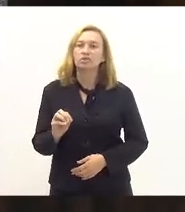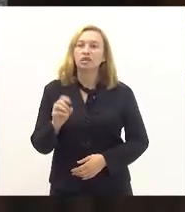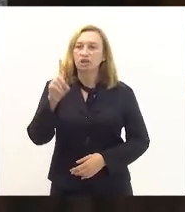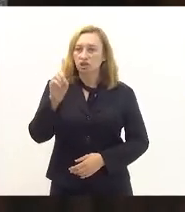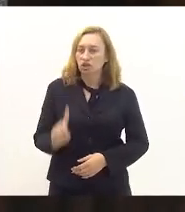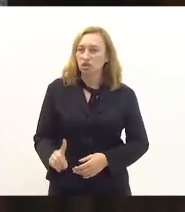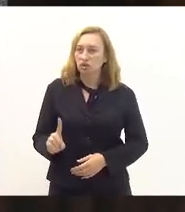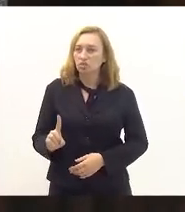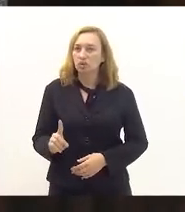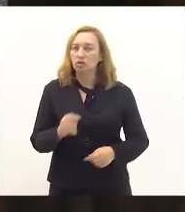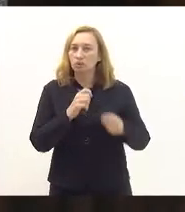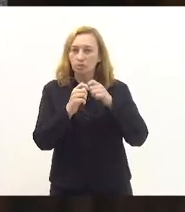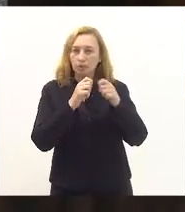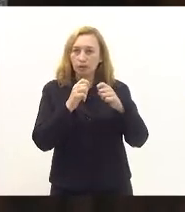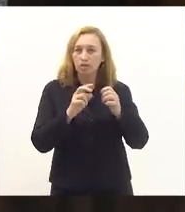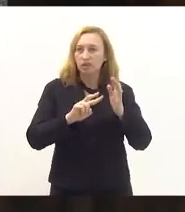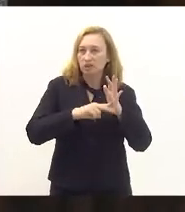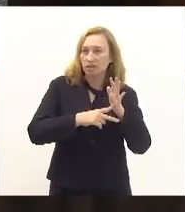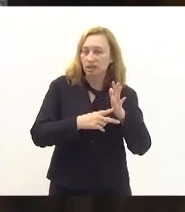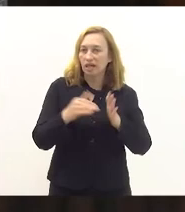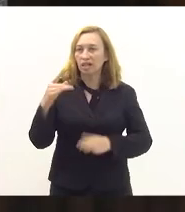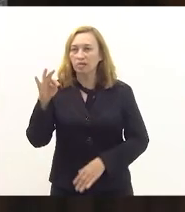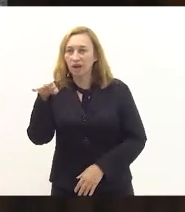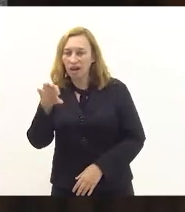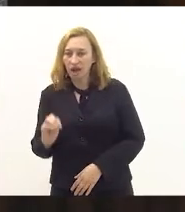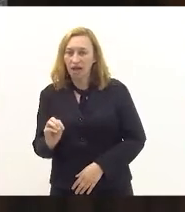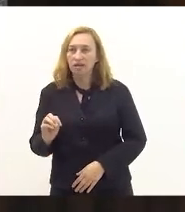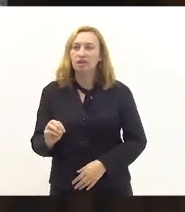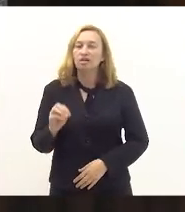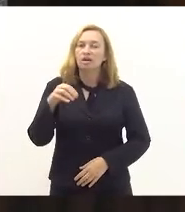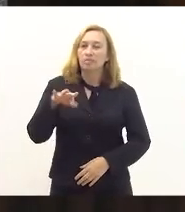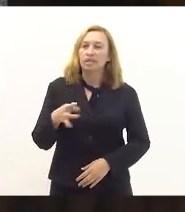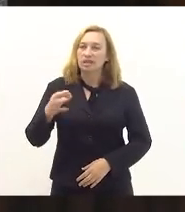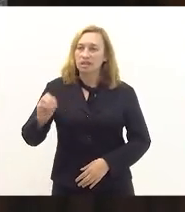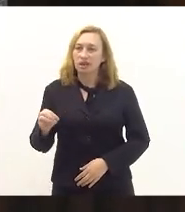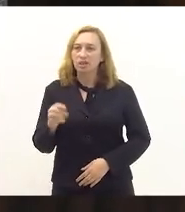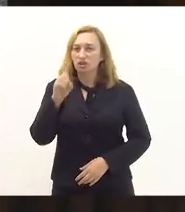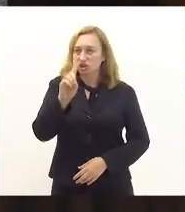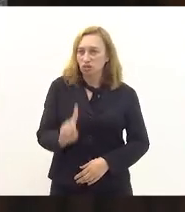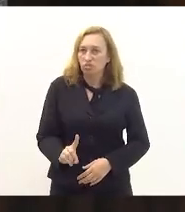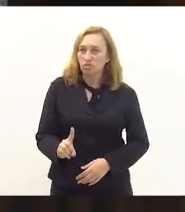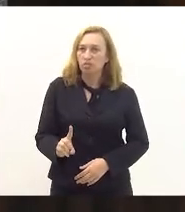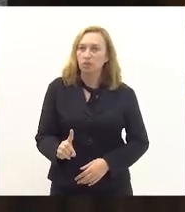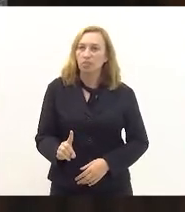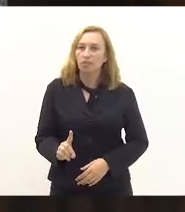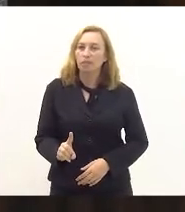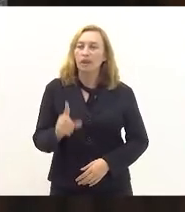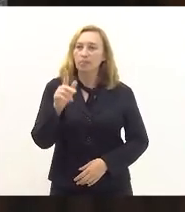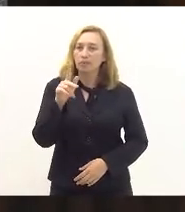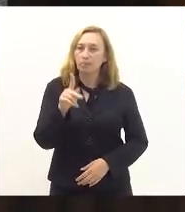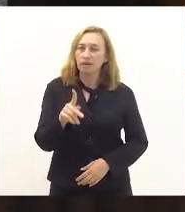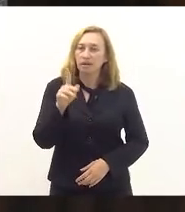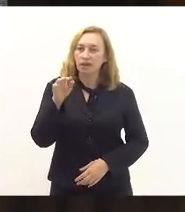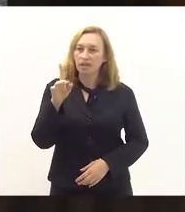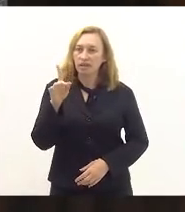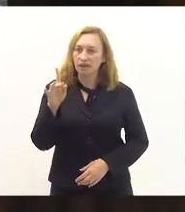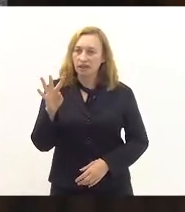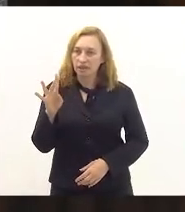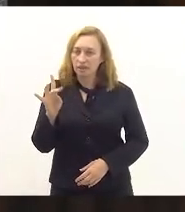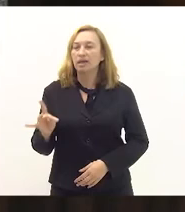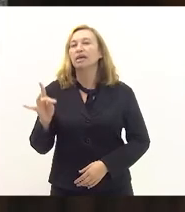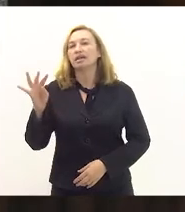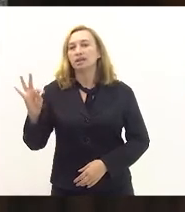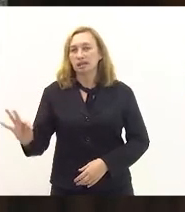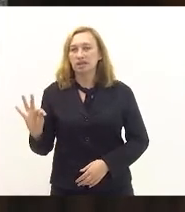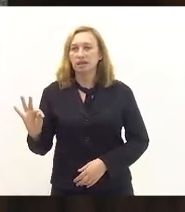de imprensa do Sindicato dos Bancários. Marcelo Almeida, diretor do PDT Zonal